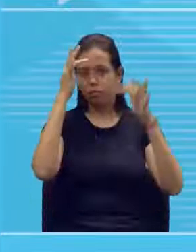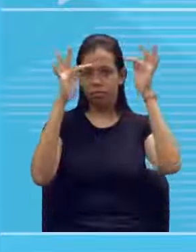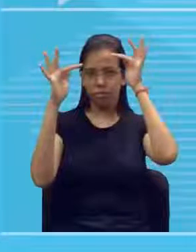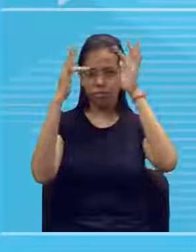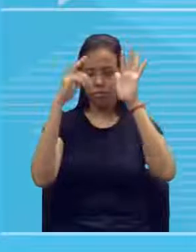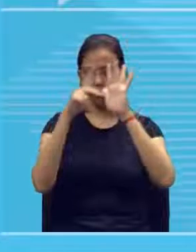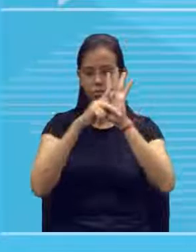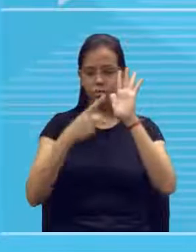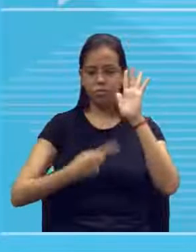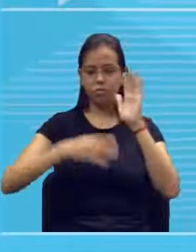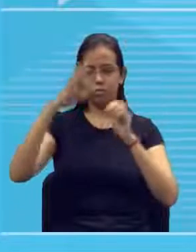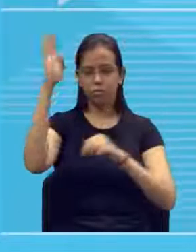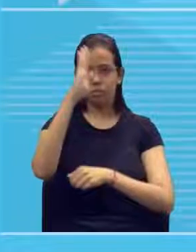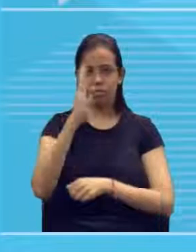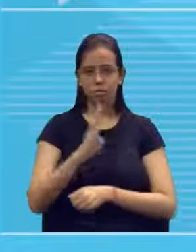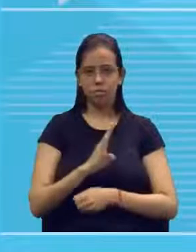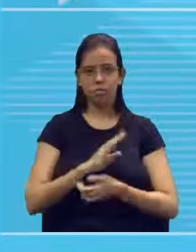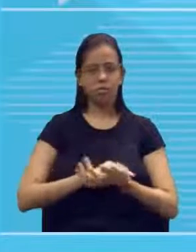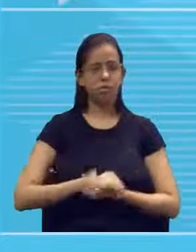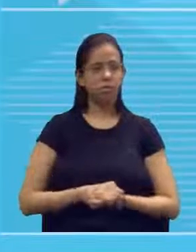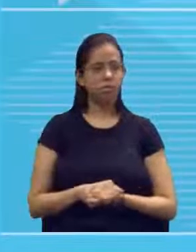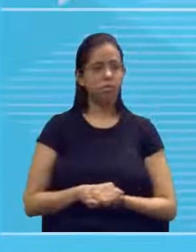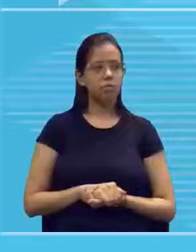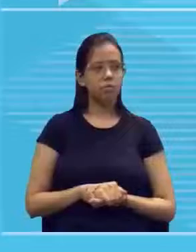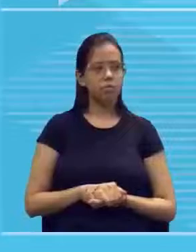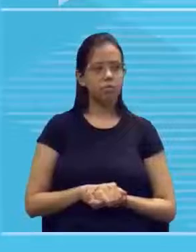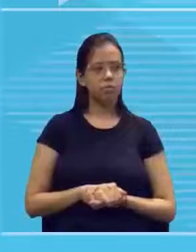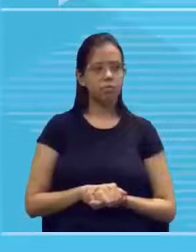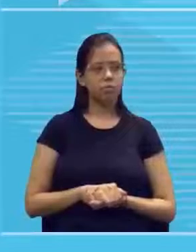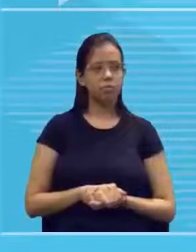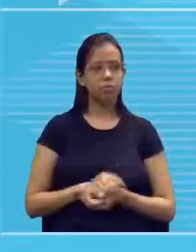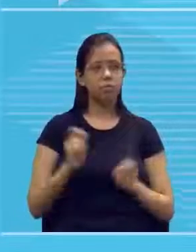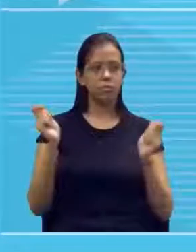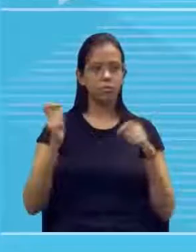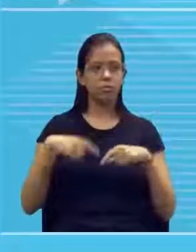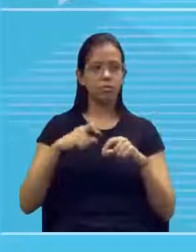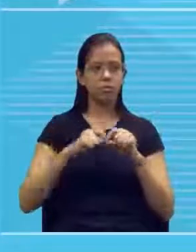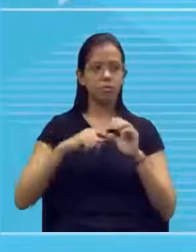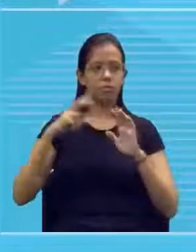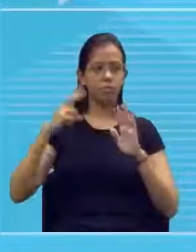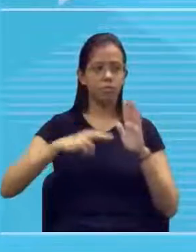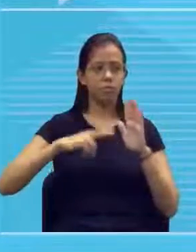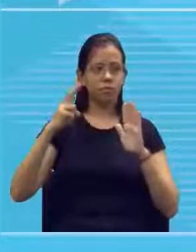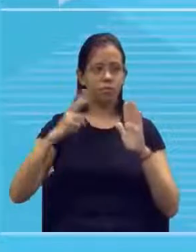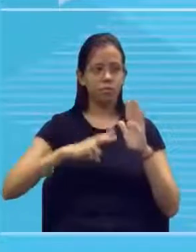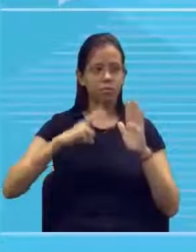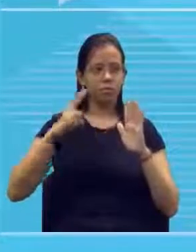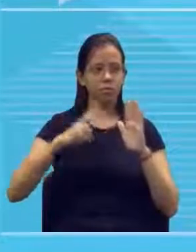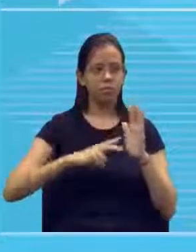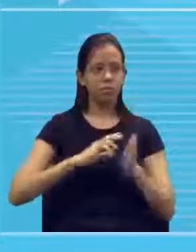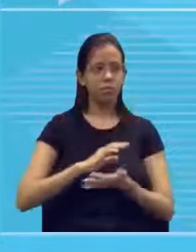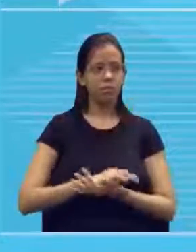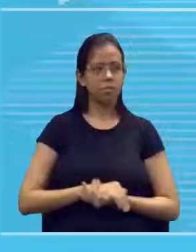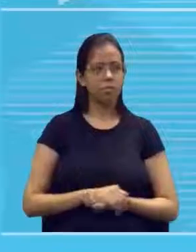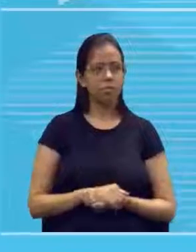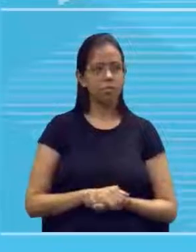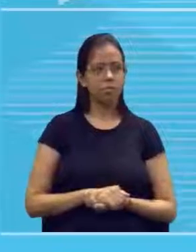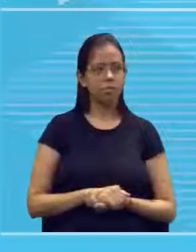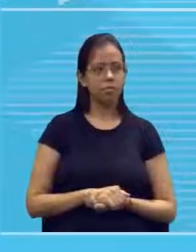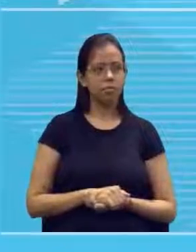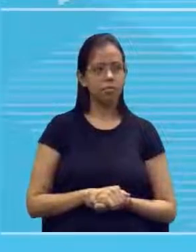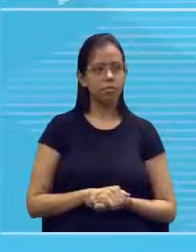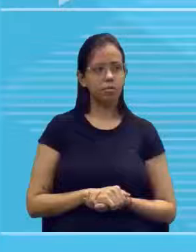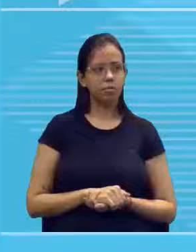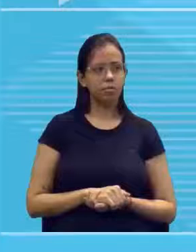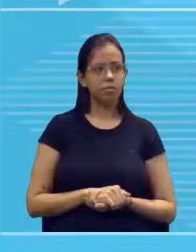brasileira a gente tá aqui ó e aí vocês vão fazer a leitura né é desse